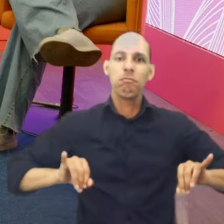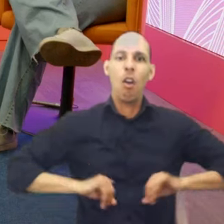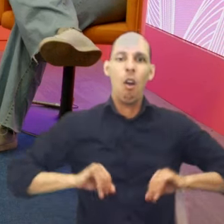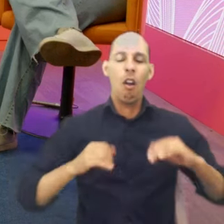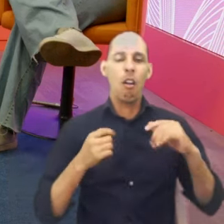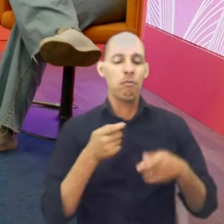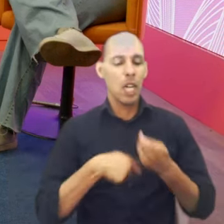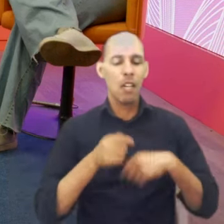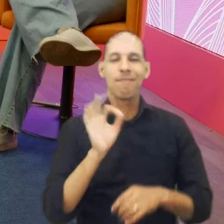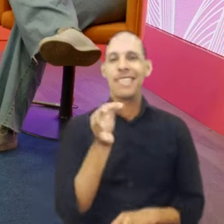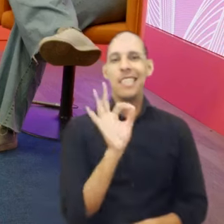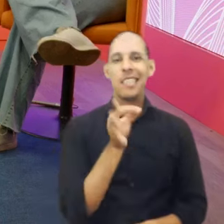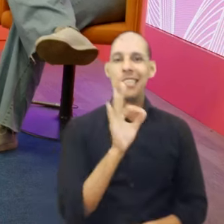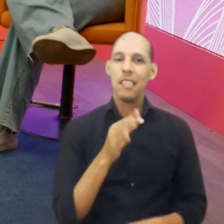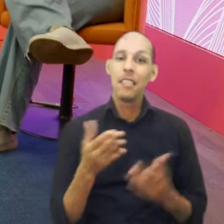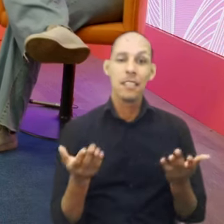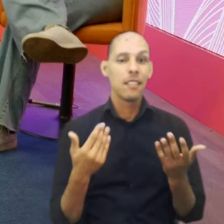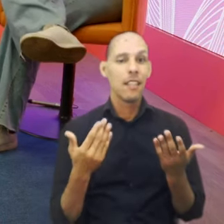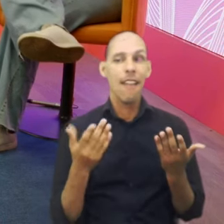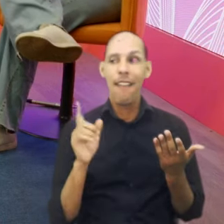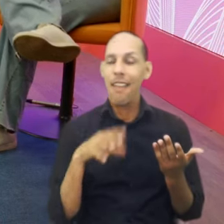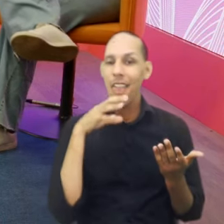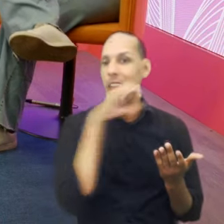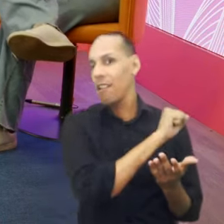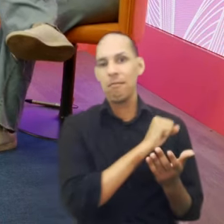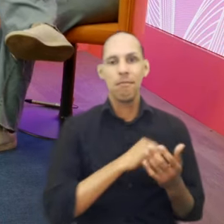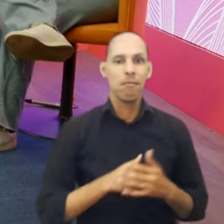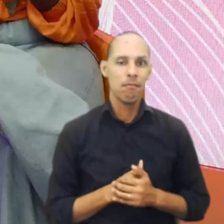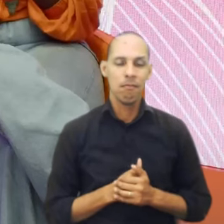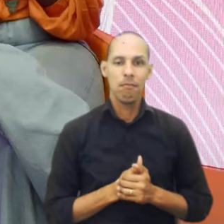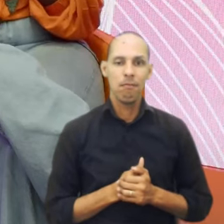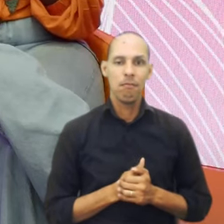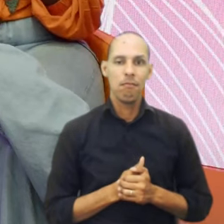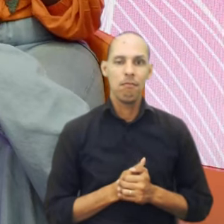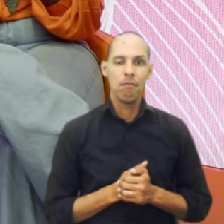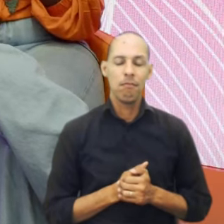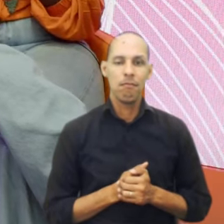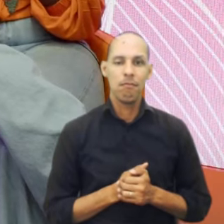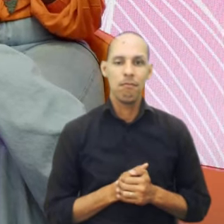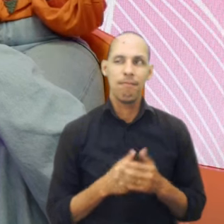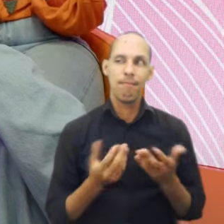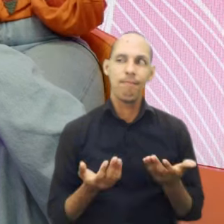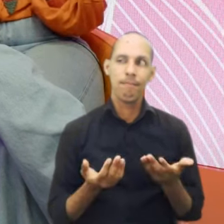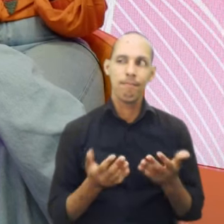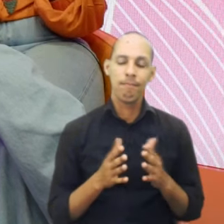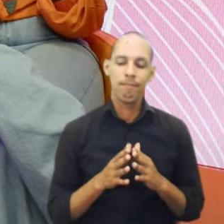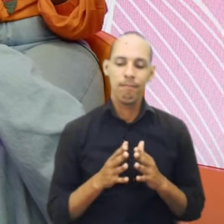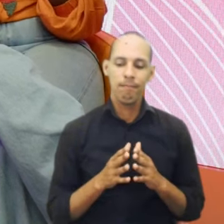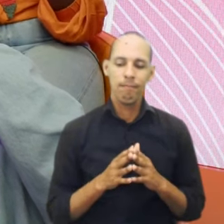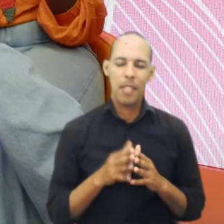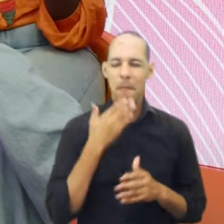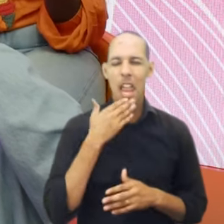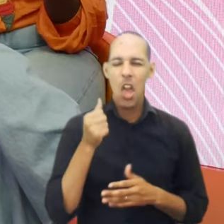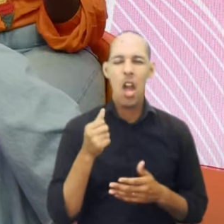do seu negócio. Exatamente, como a Paula tava falando, é tudo muito rápido. E aí é aquela coisa, eu falo, gente, eu preciso errar,